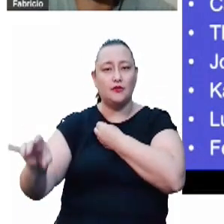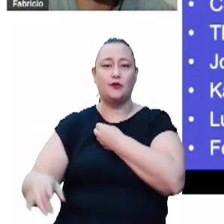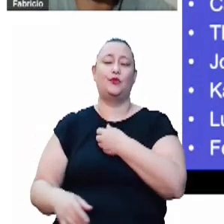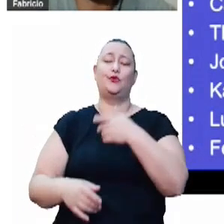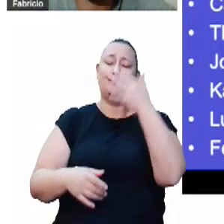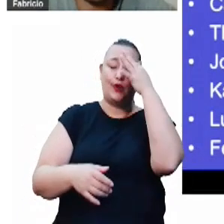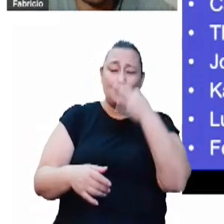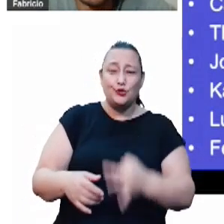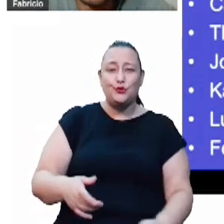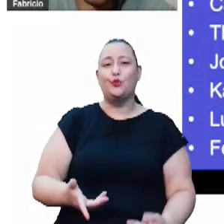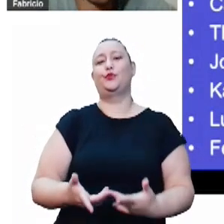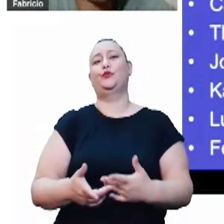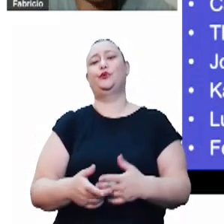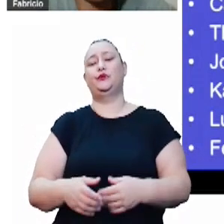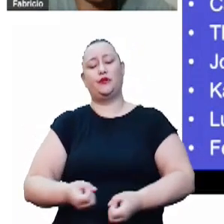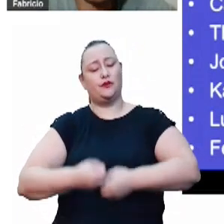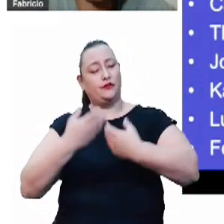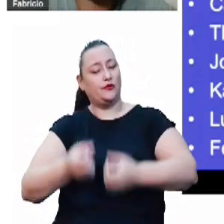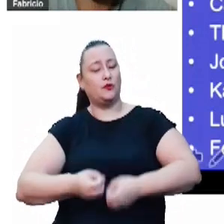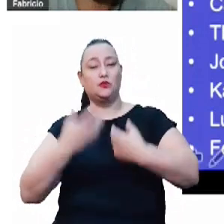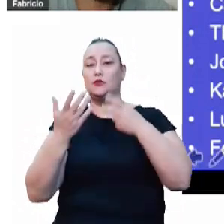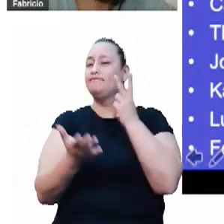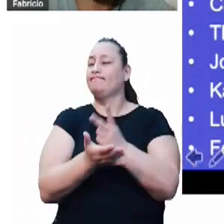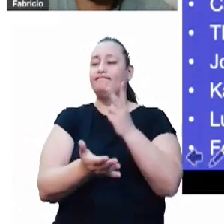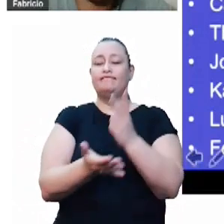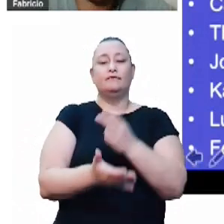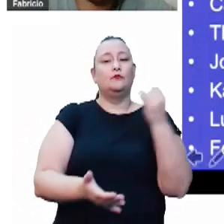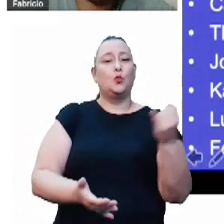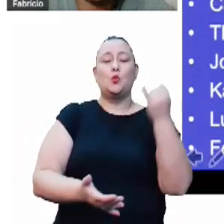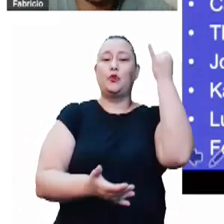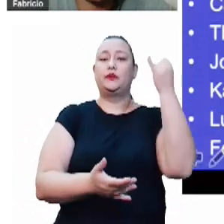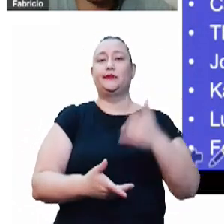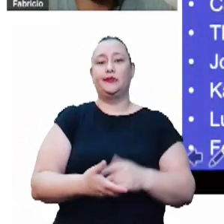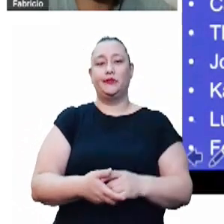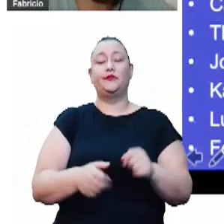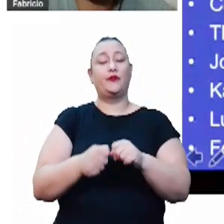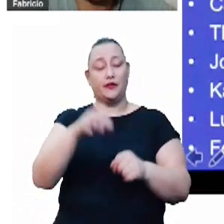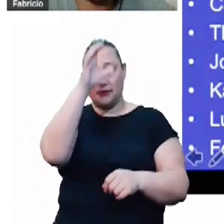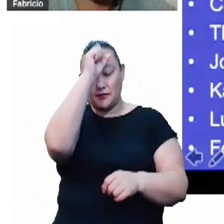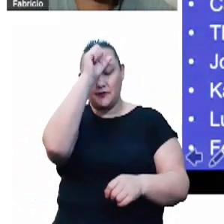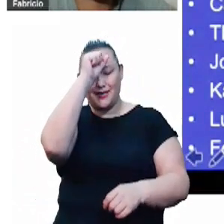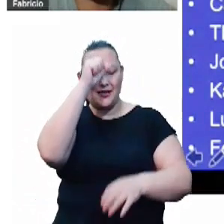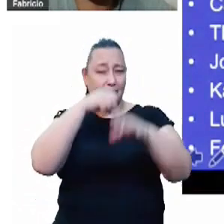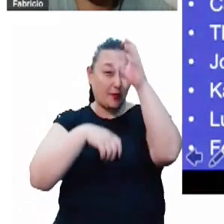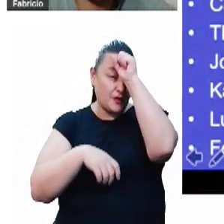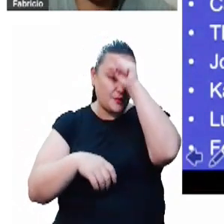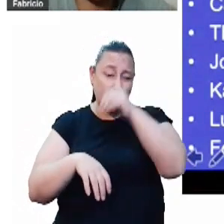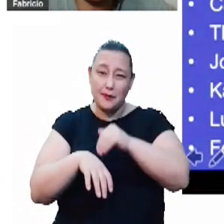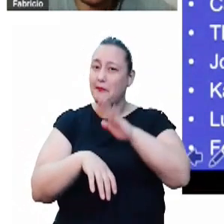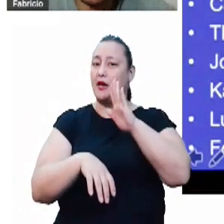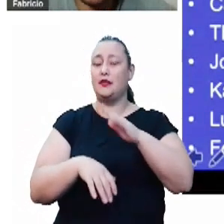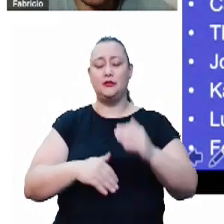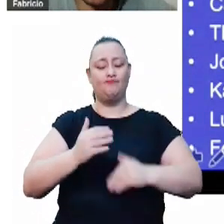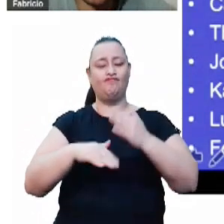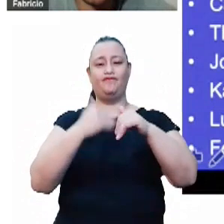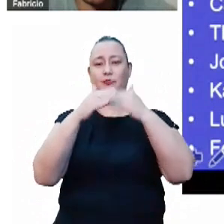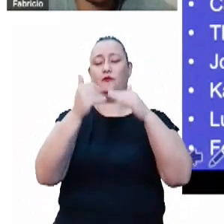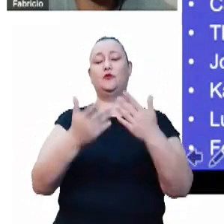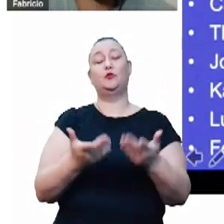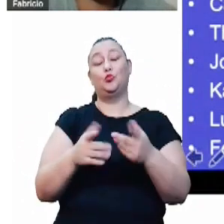de vocês, as informações são sempre importantes, sempre faz a gente aprender e evoluir nessa